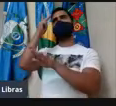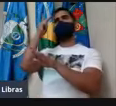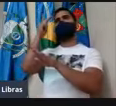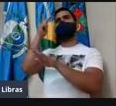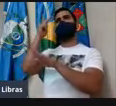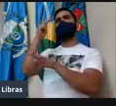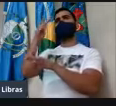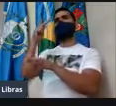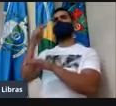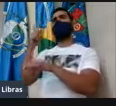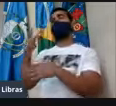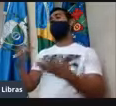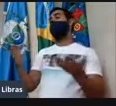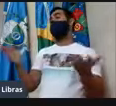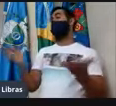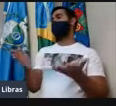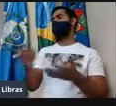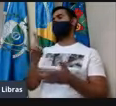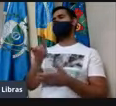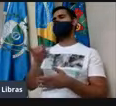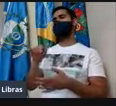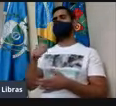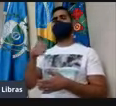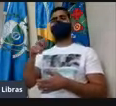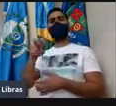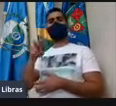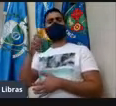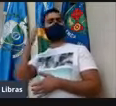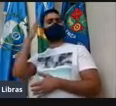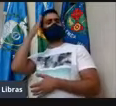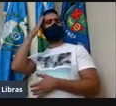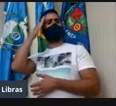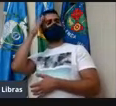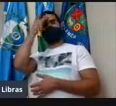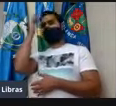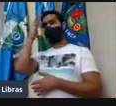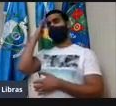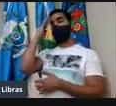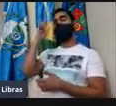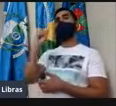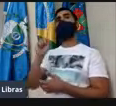foi hoje, né, hoje, dia 15, muita gente não sabe.